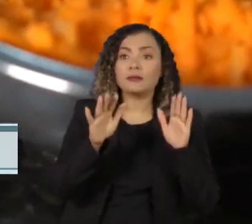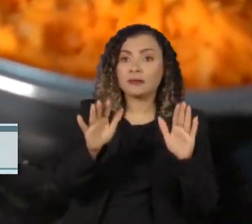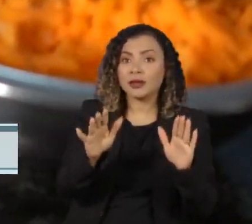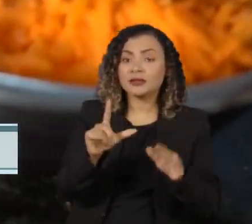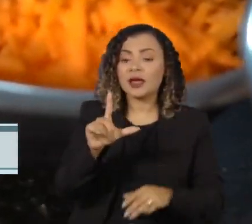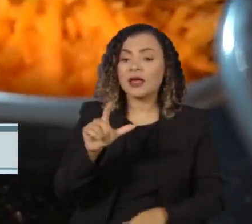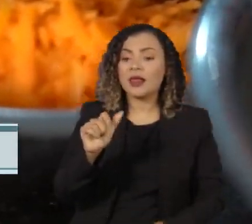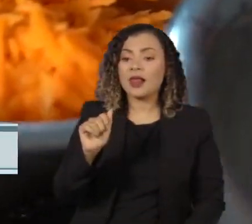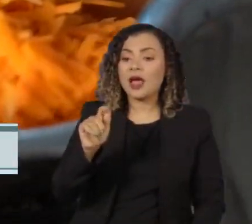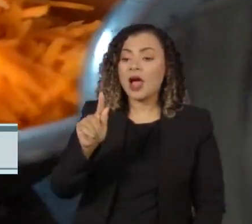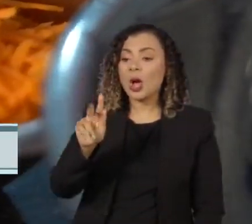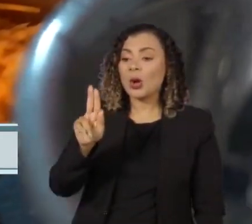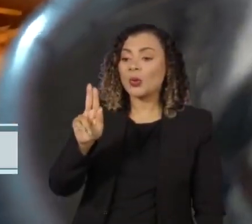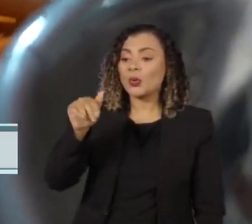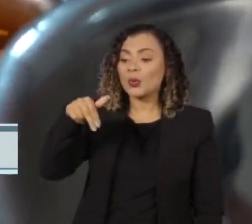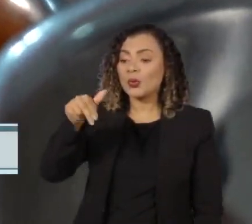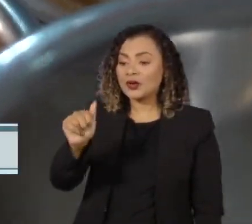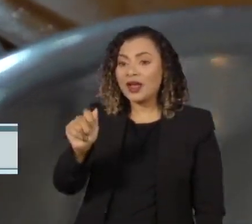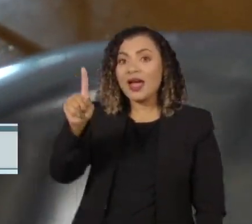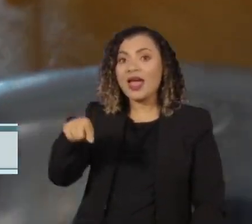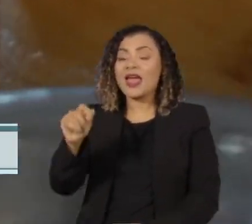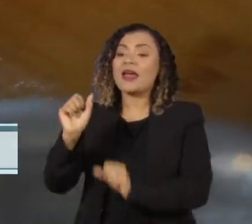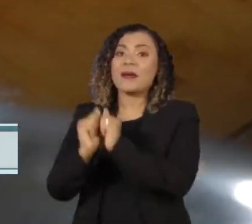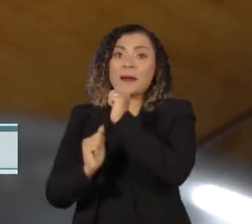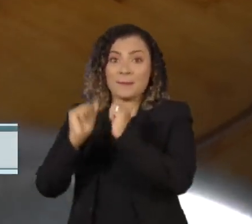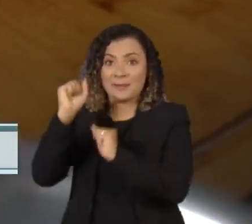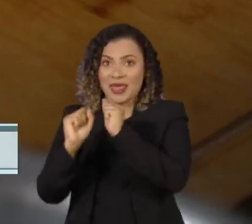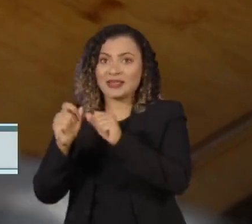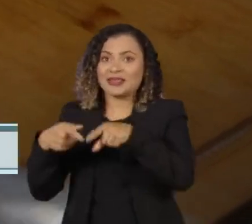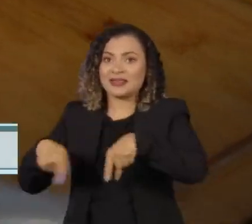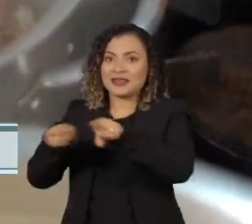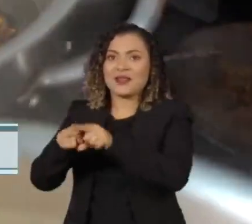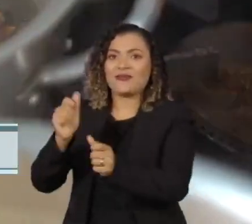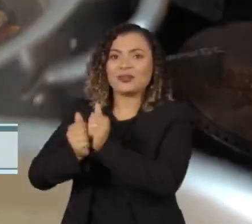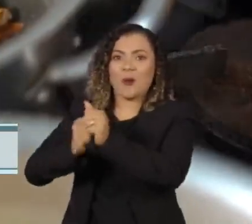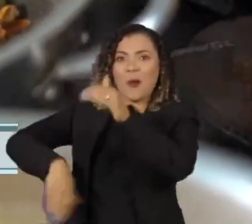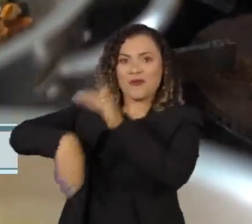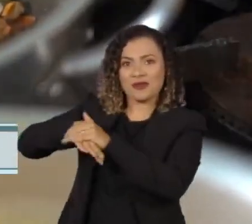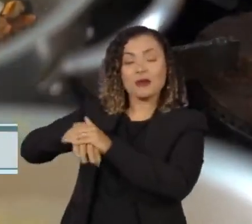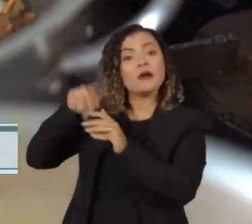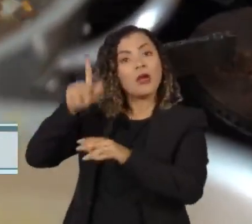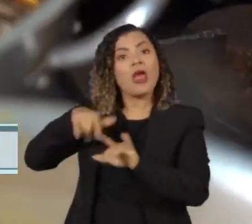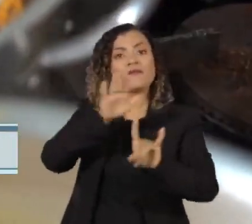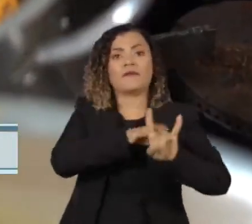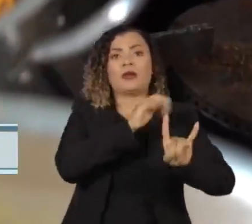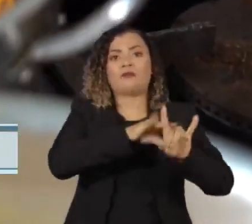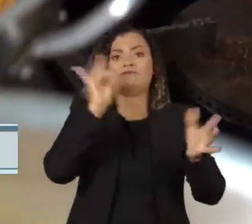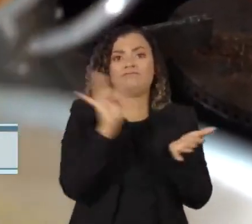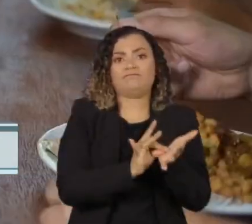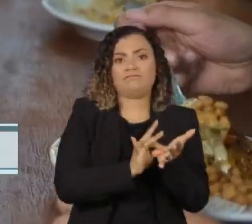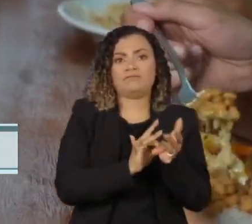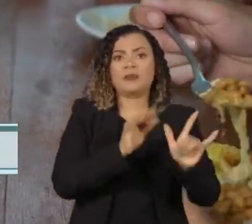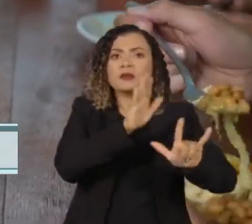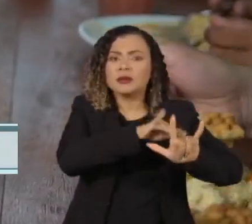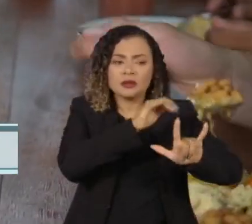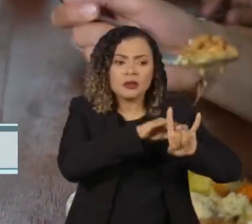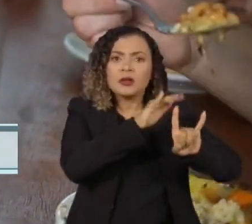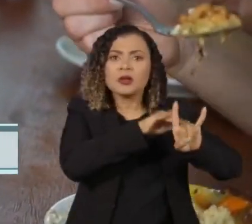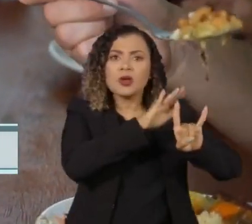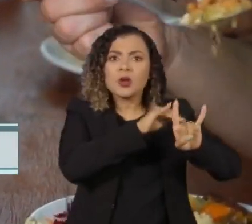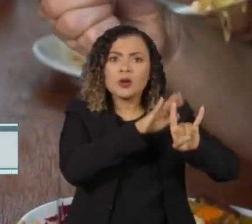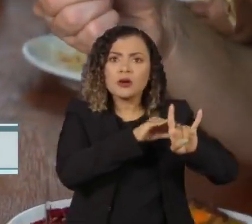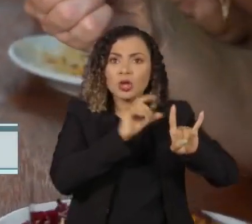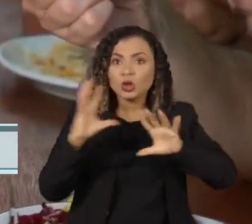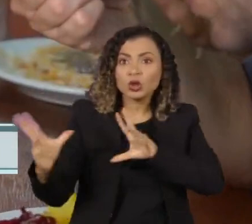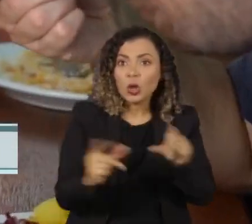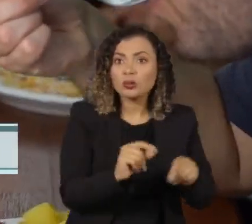é o primeiro clube-empresa de futebol do Brasil declaradamente vegano. Nem todos os atletas são